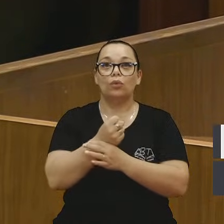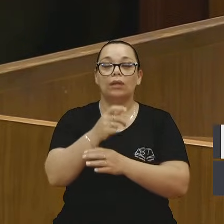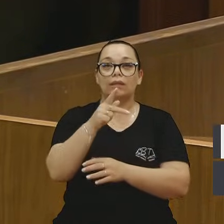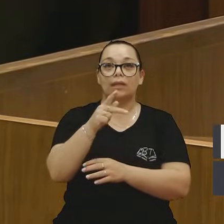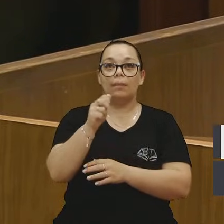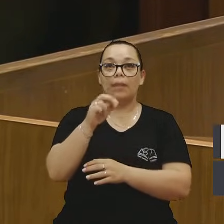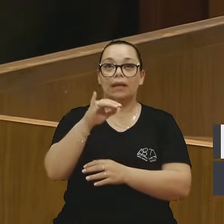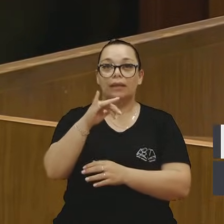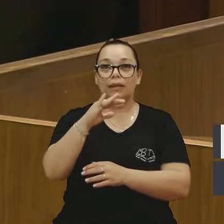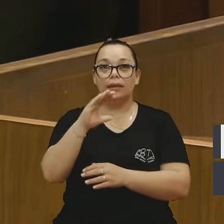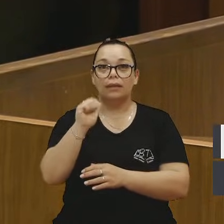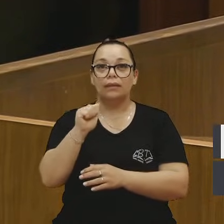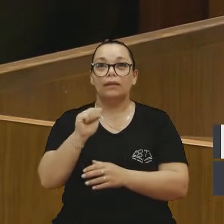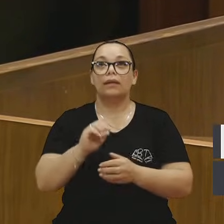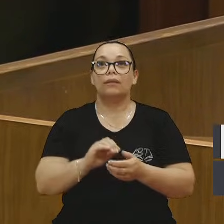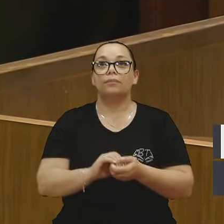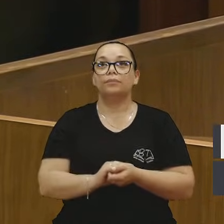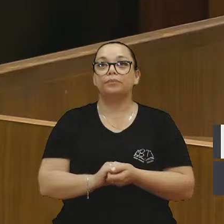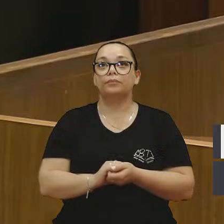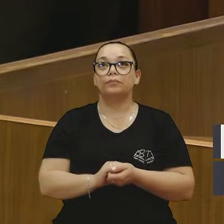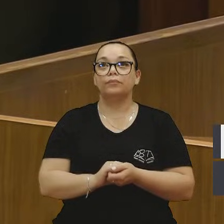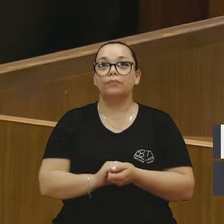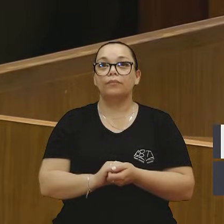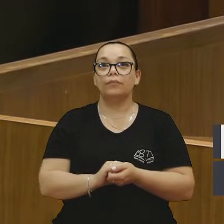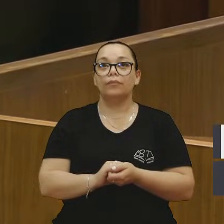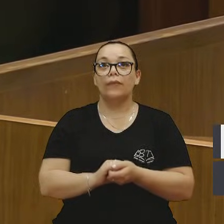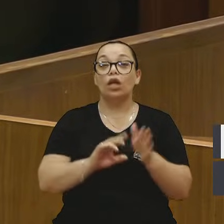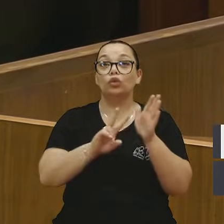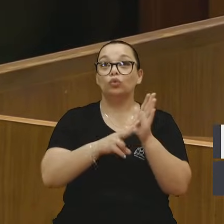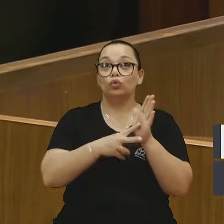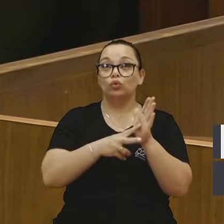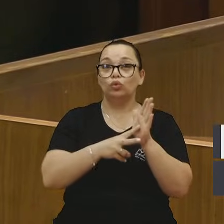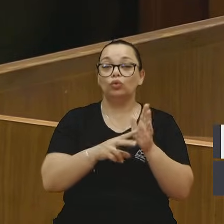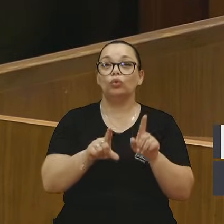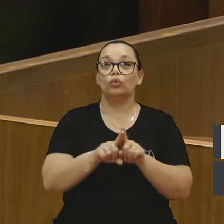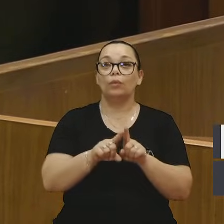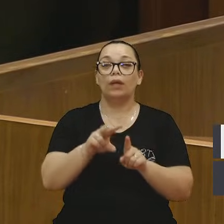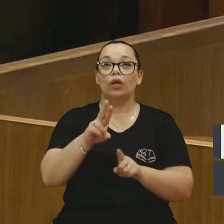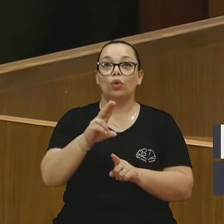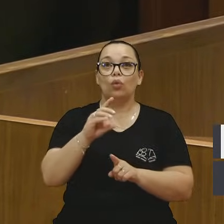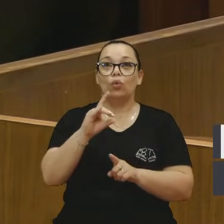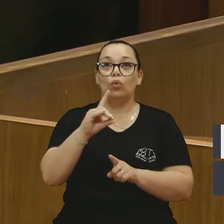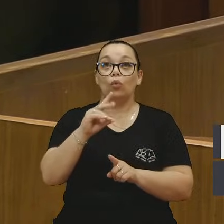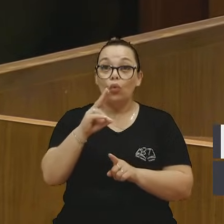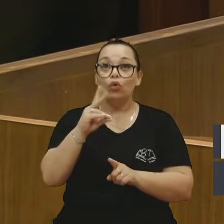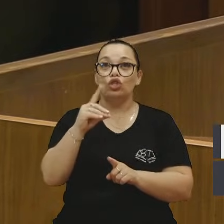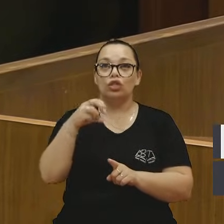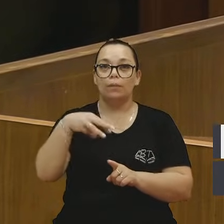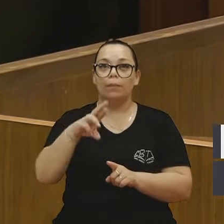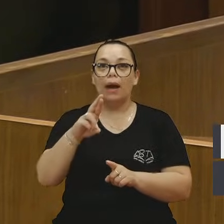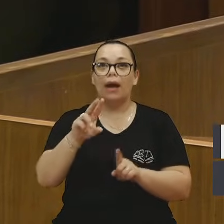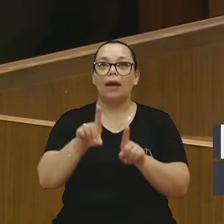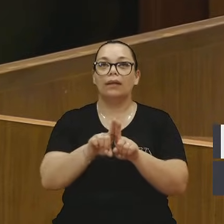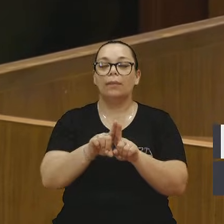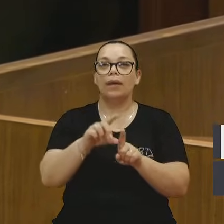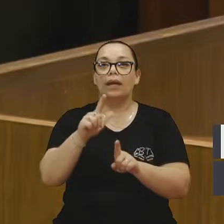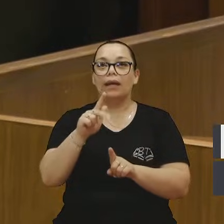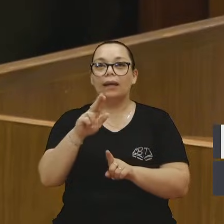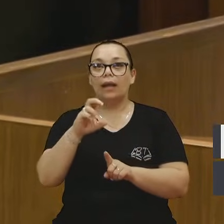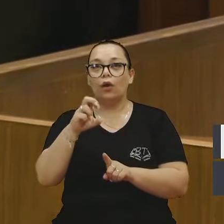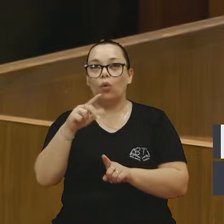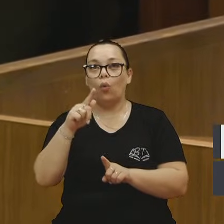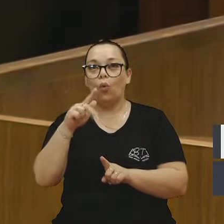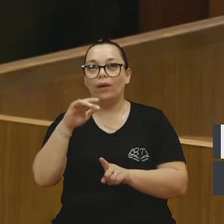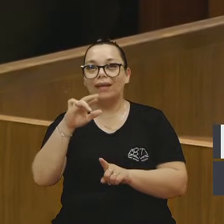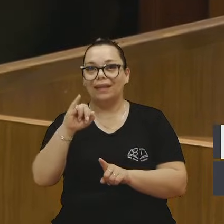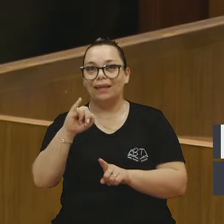Patrícia Teodoro, e dos sindicatos, o Rudimar Reale e o Gregory Costa. Estes